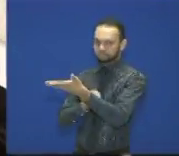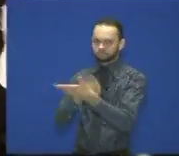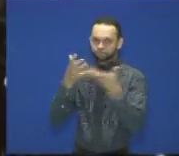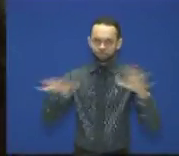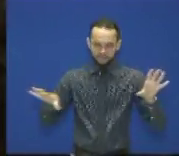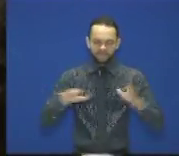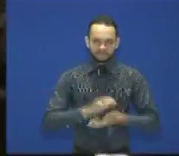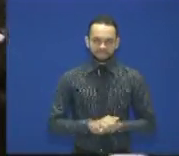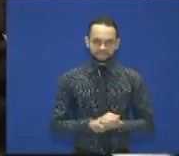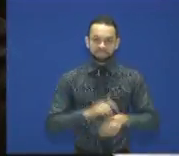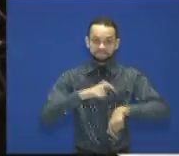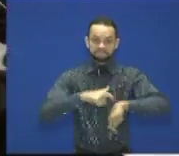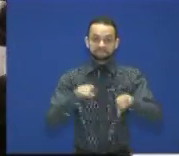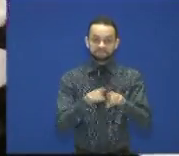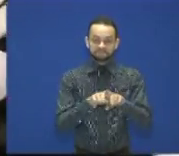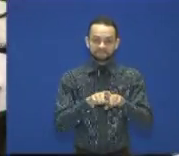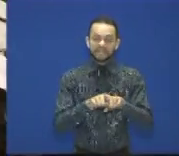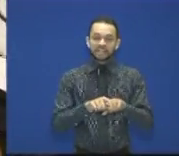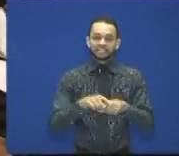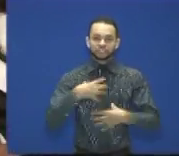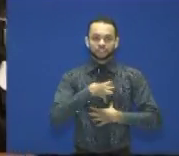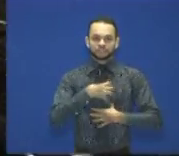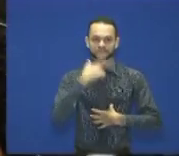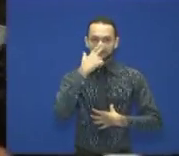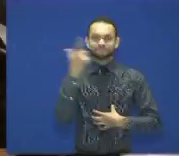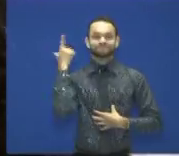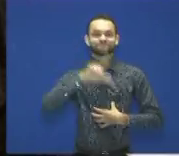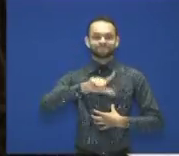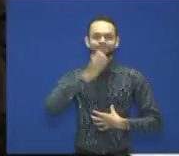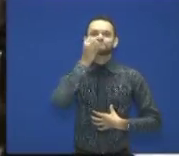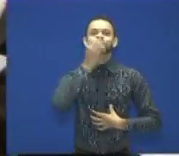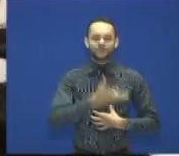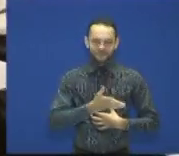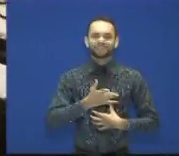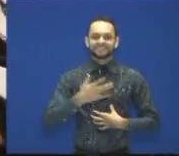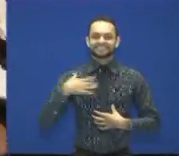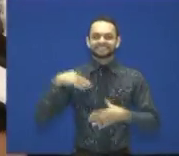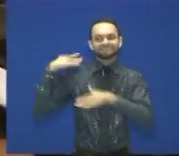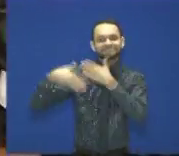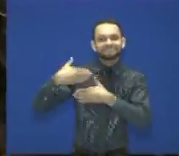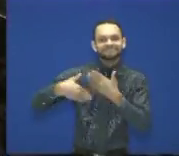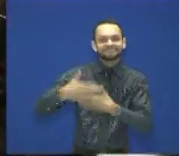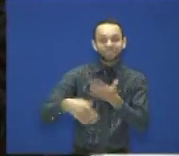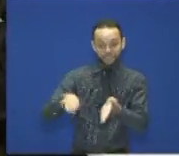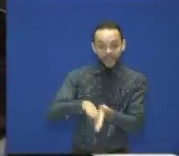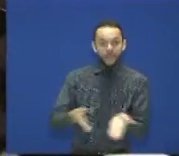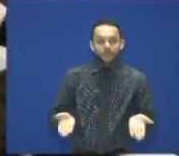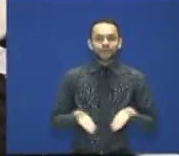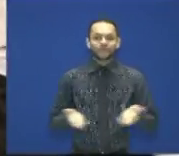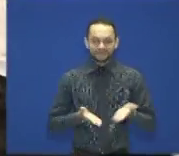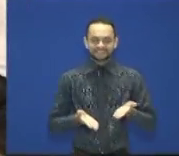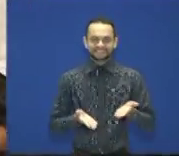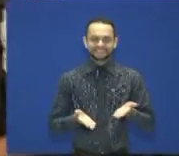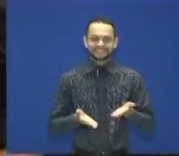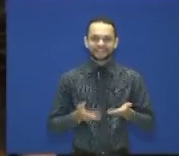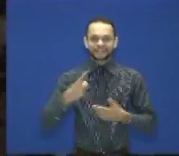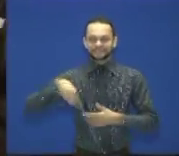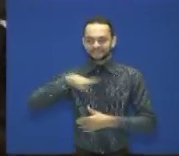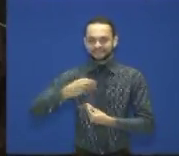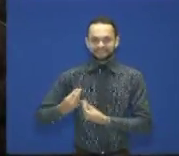de conquista e de que valeu a pena todo o esforço e o significado de chegar à reta final traz para cada um de nós.